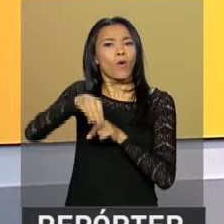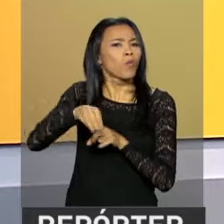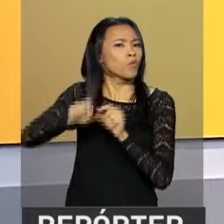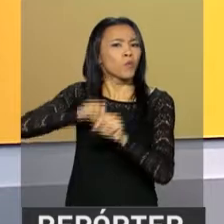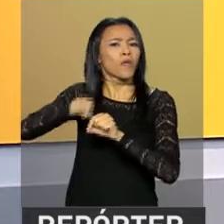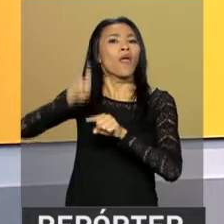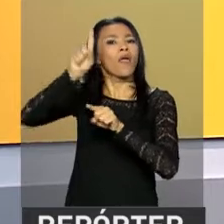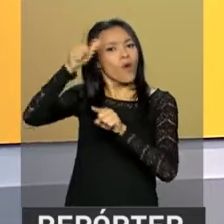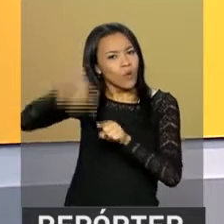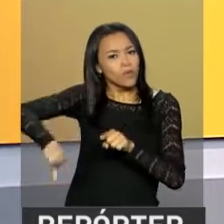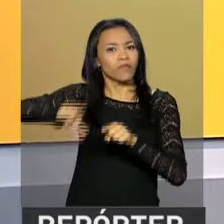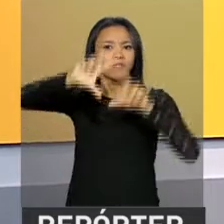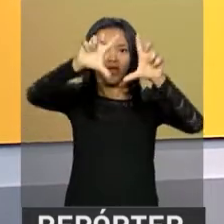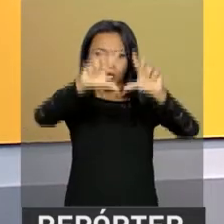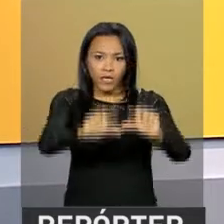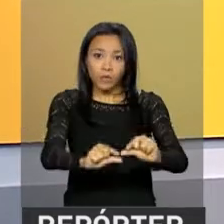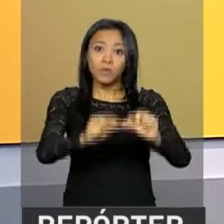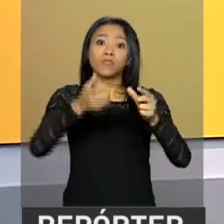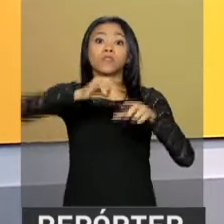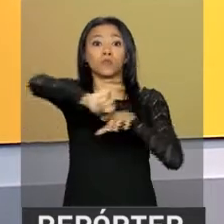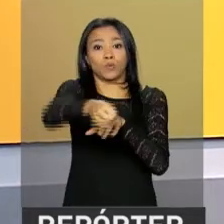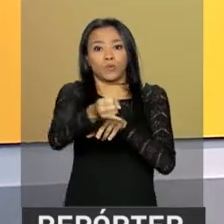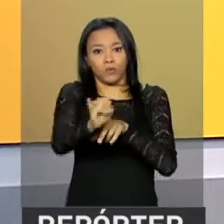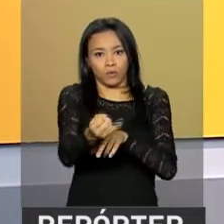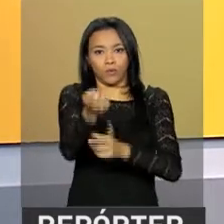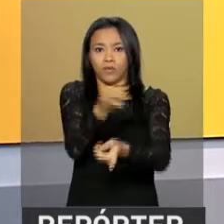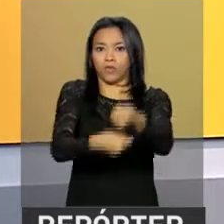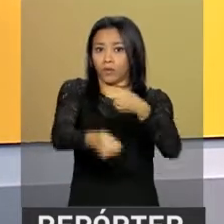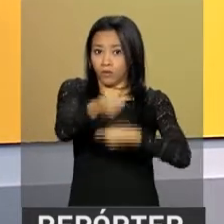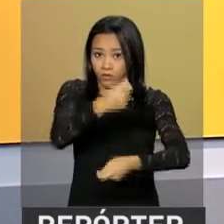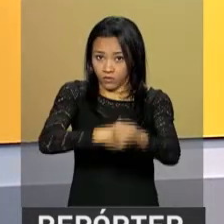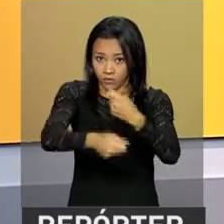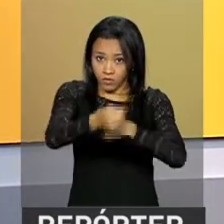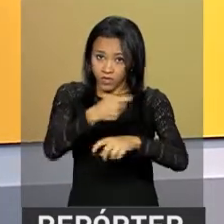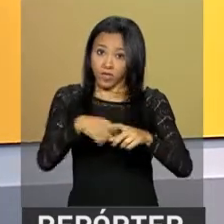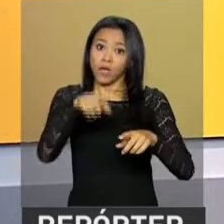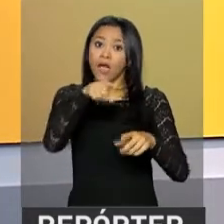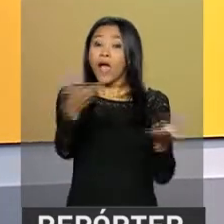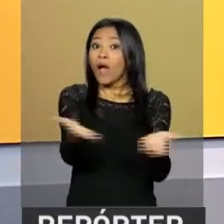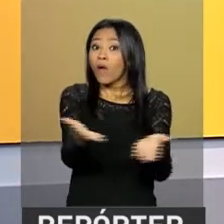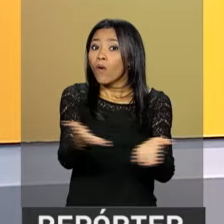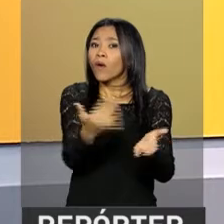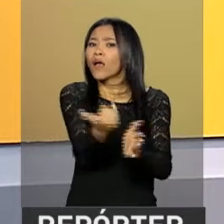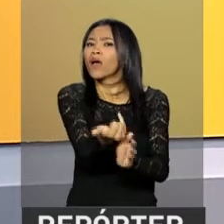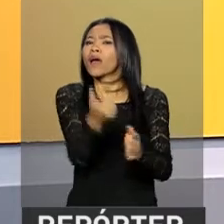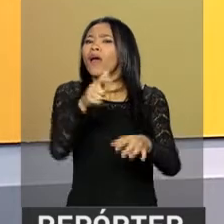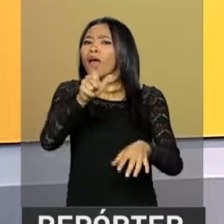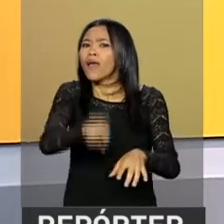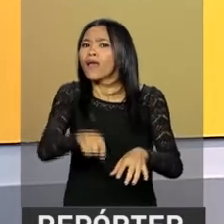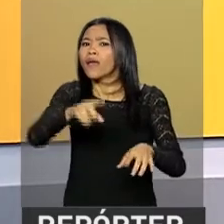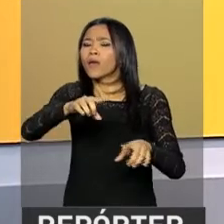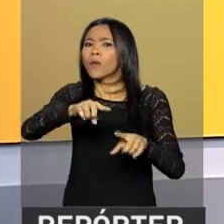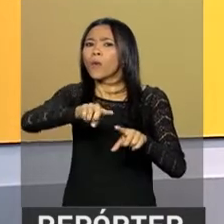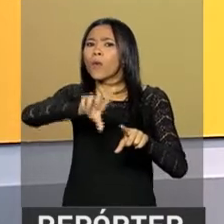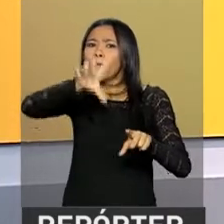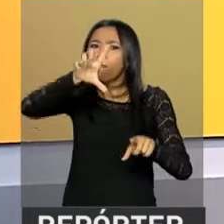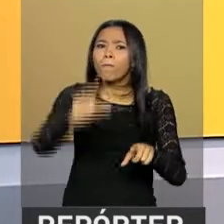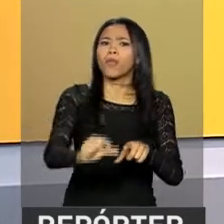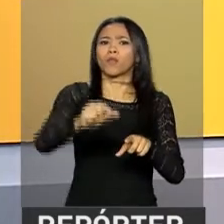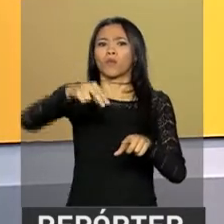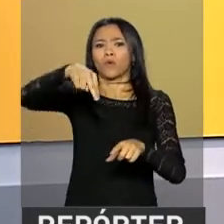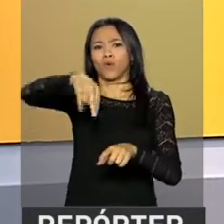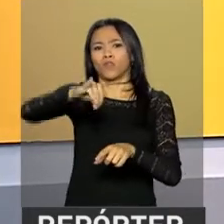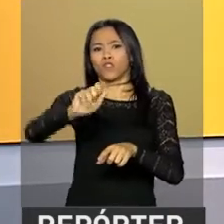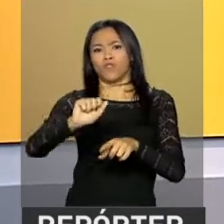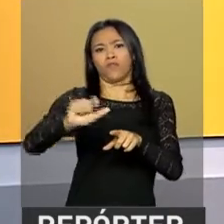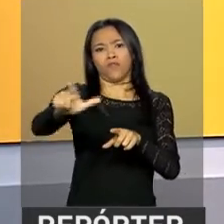mais uma vez a taxa básica de juros da economia o índice chega agora ao menor nível desde 2013